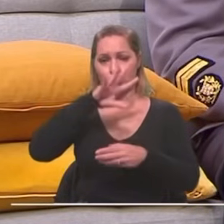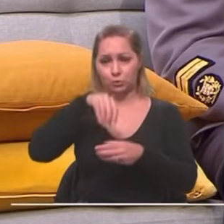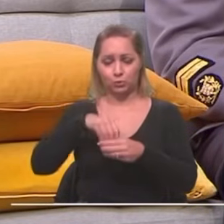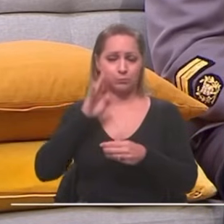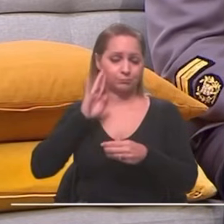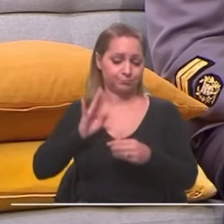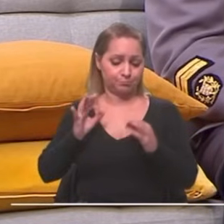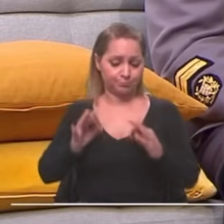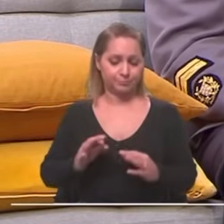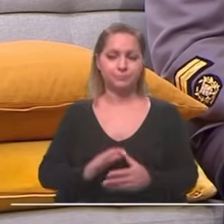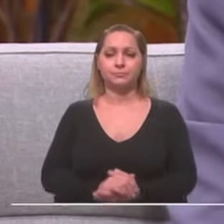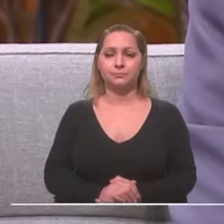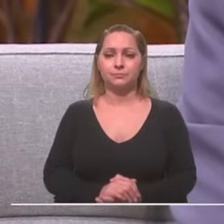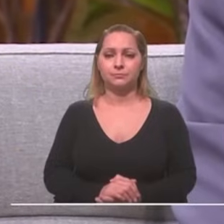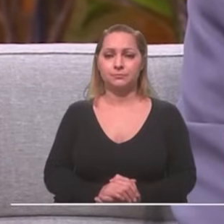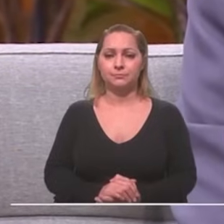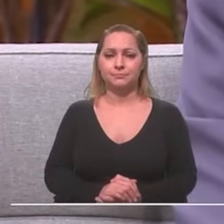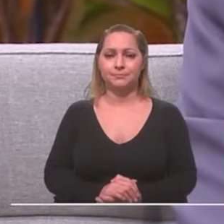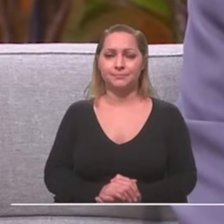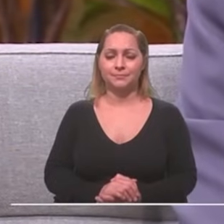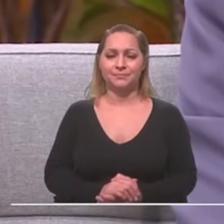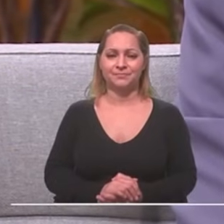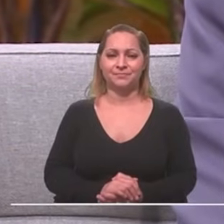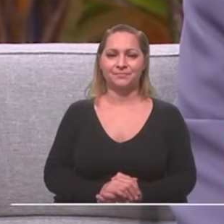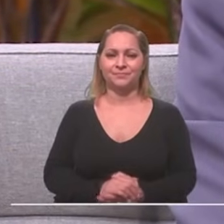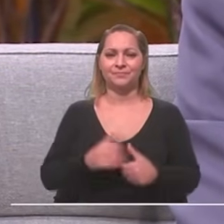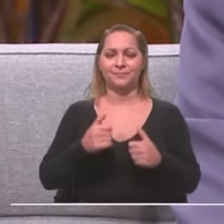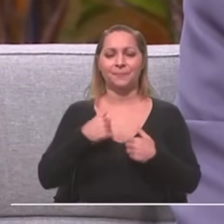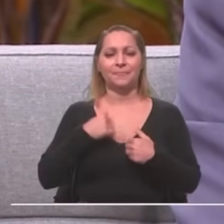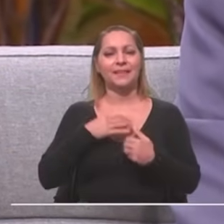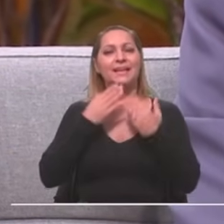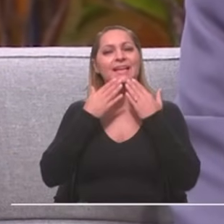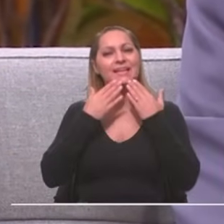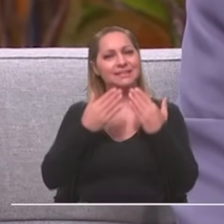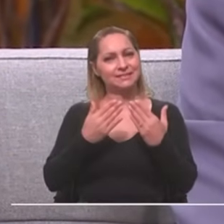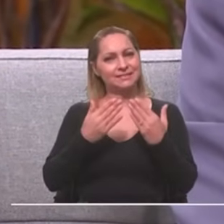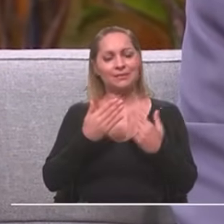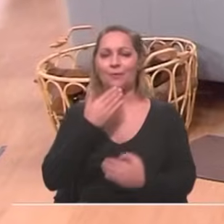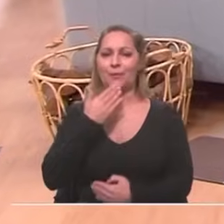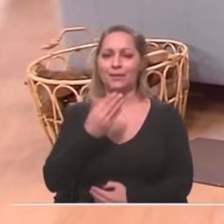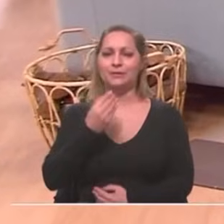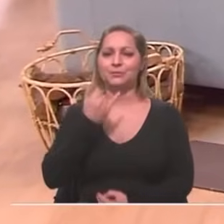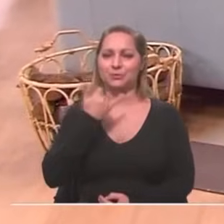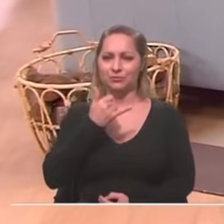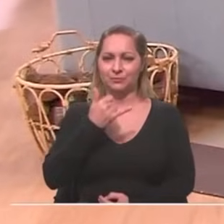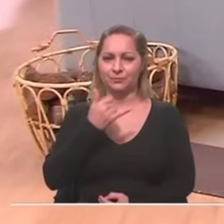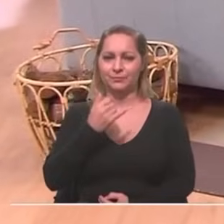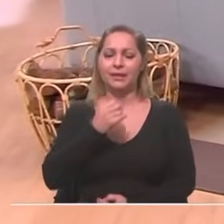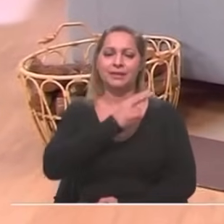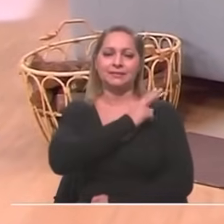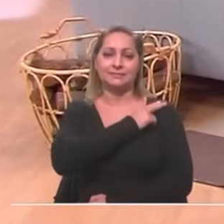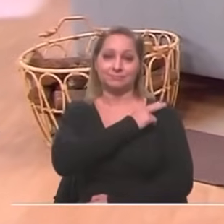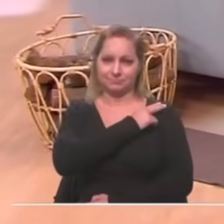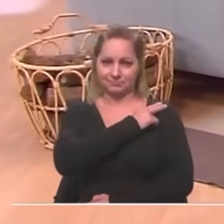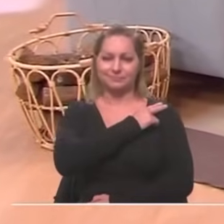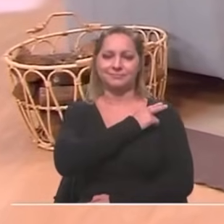claro, fazemos isso diariamente. Muito bem. Queremos agradecer muito. Muito obrigado. Muitas felicidades para vocês. Sargento-chefe Susana